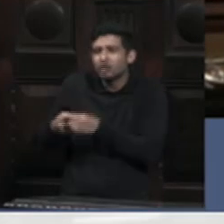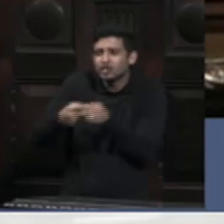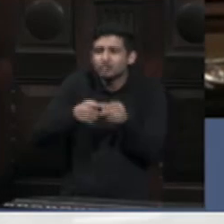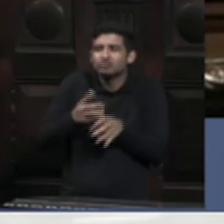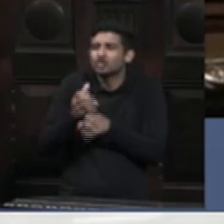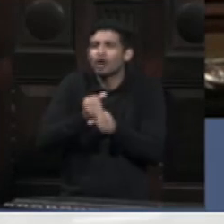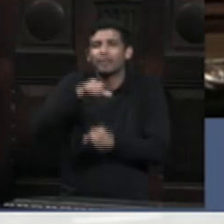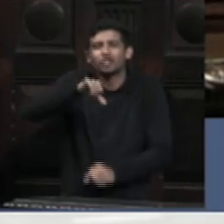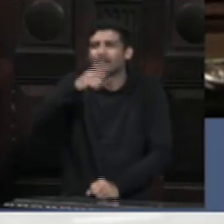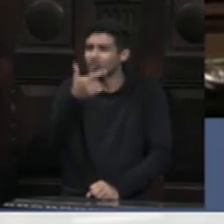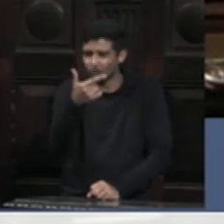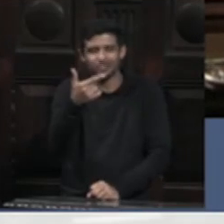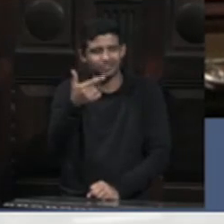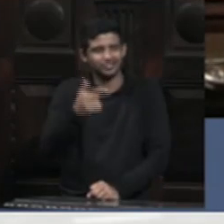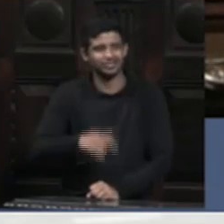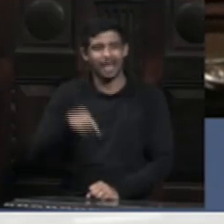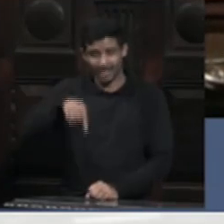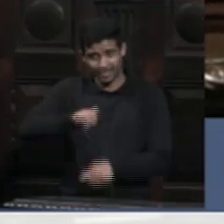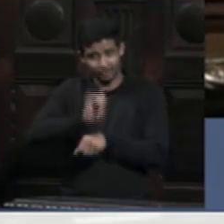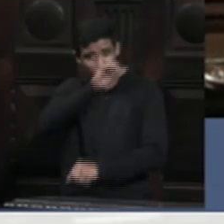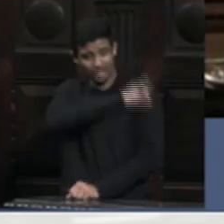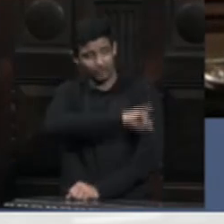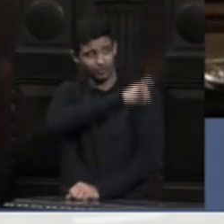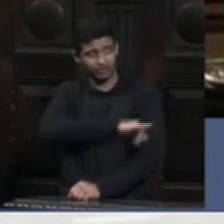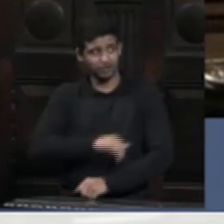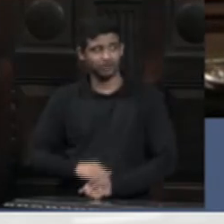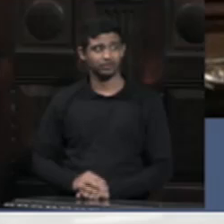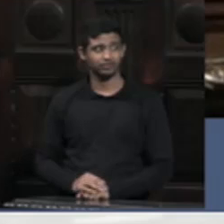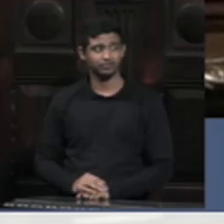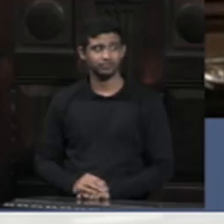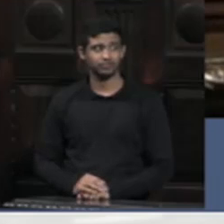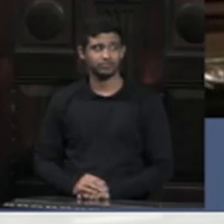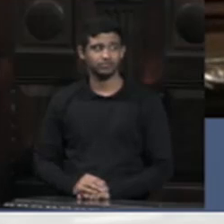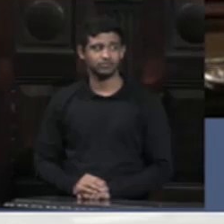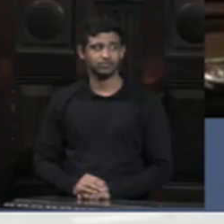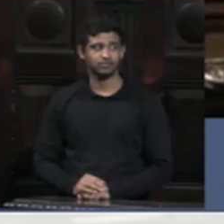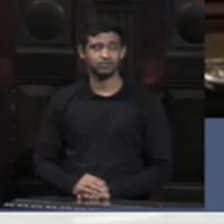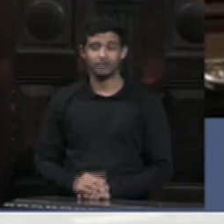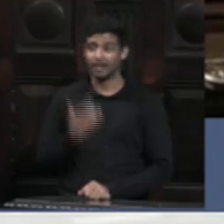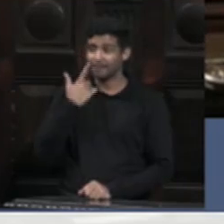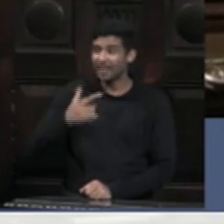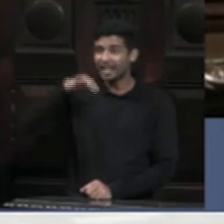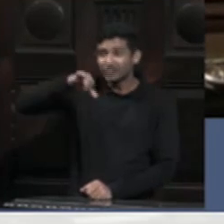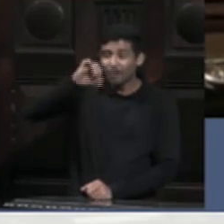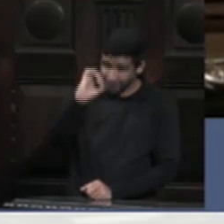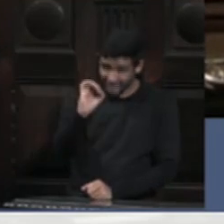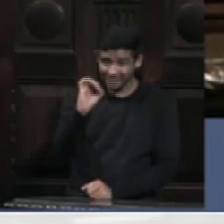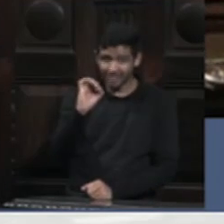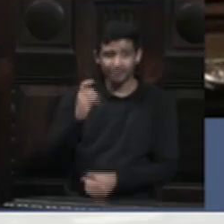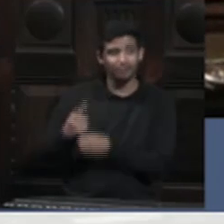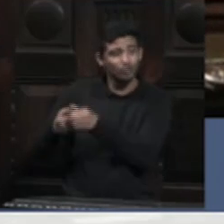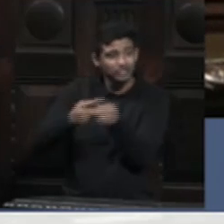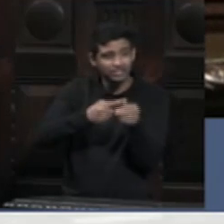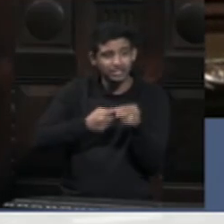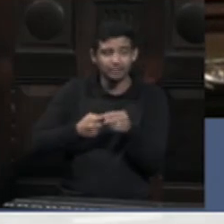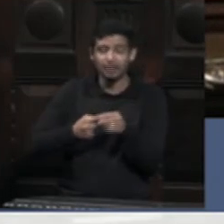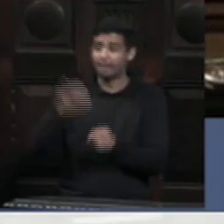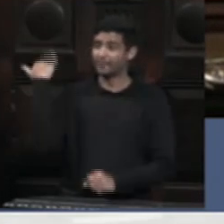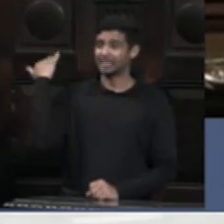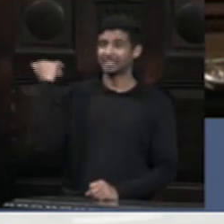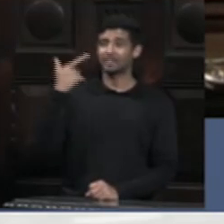voto que eu deveria permanecer exercendo um mandato parlamentar